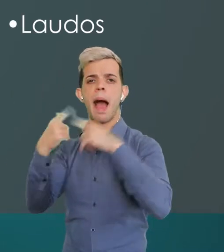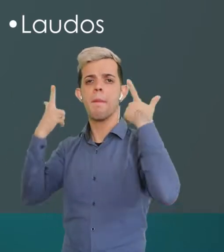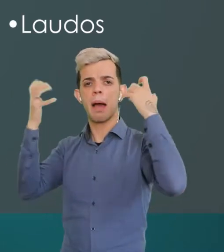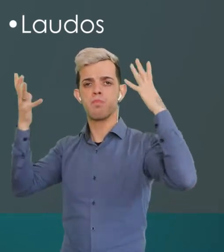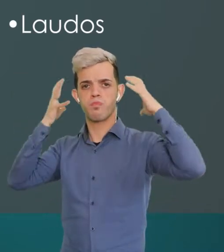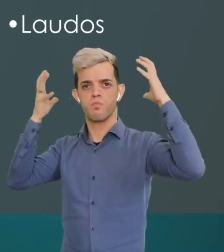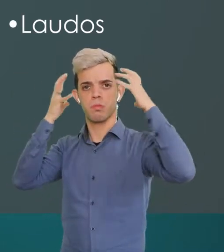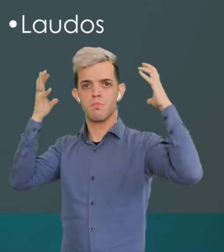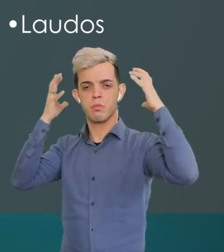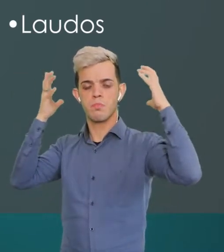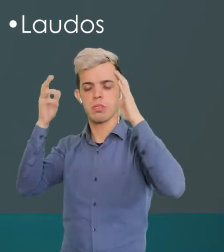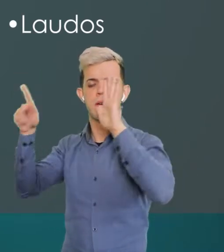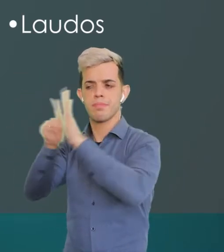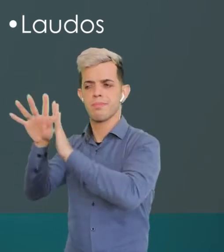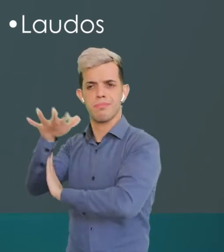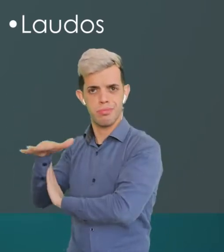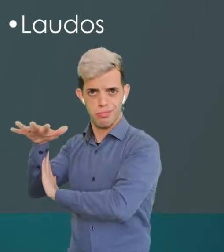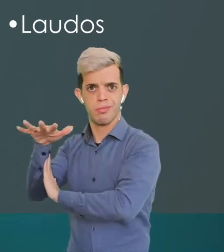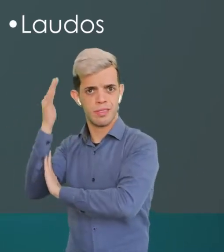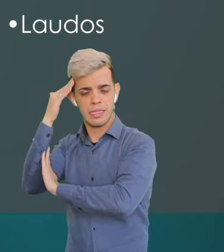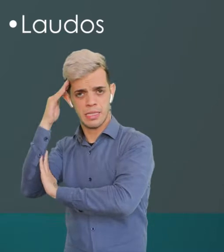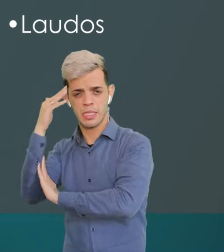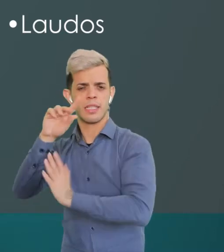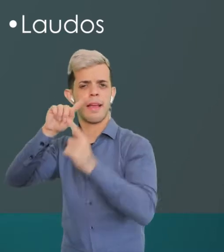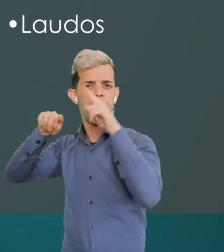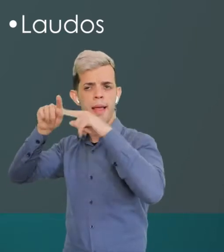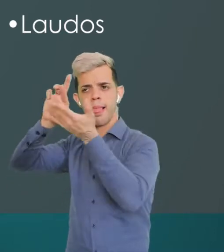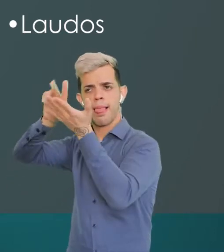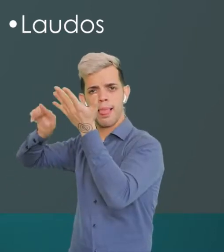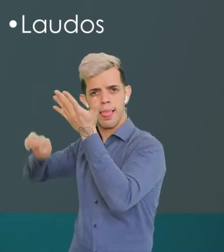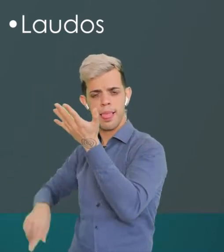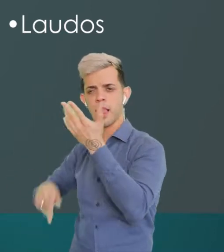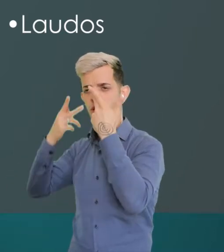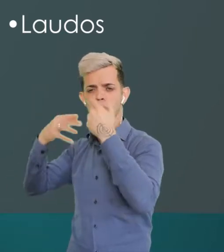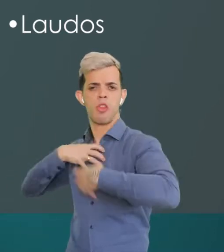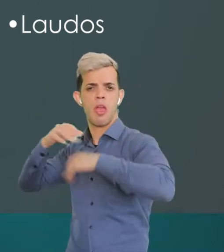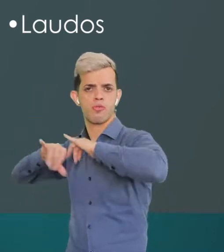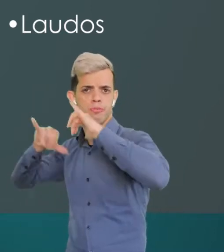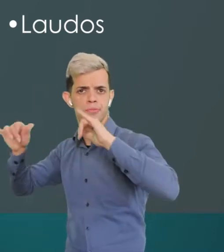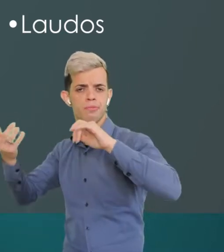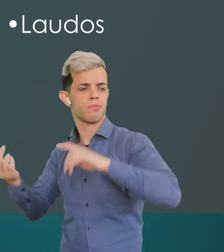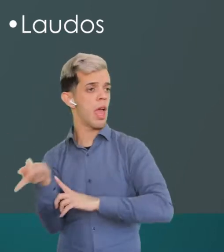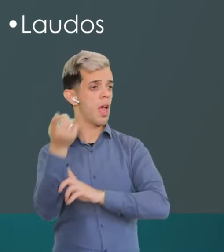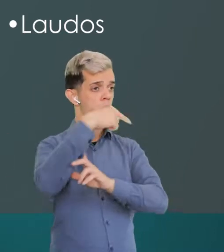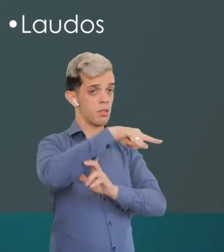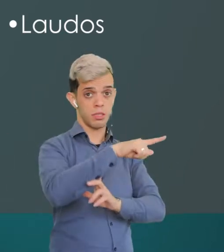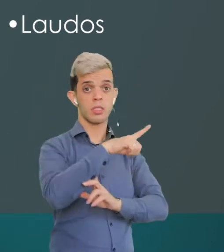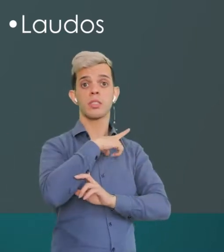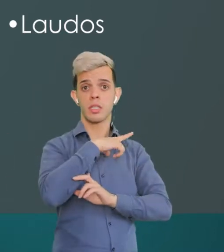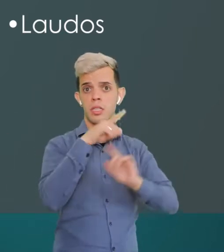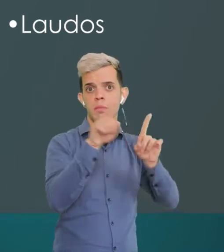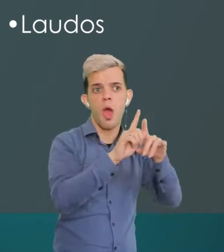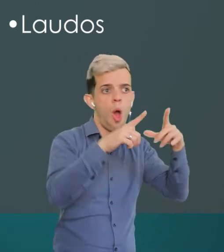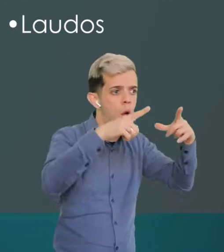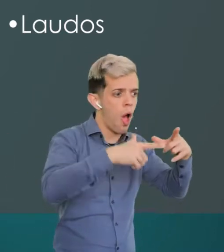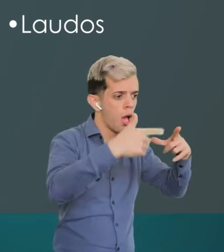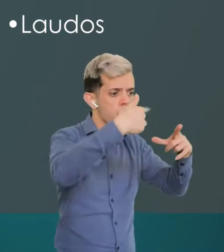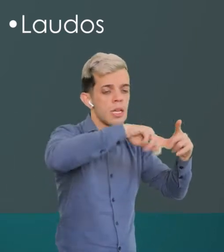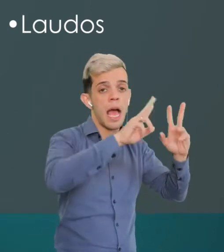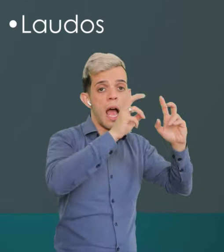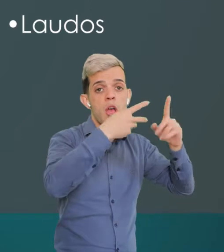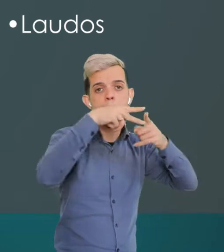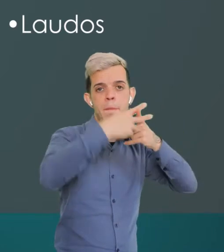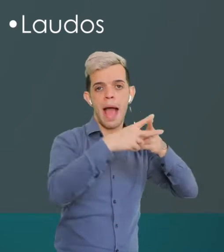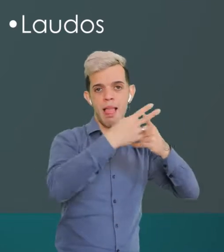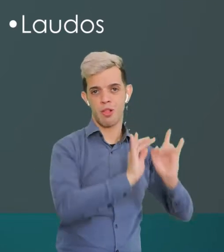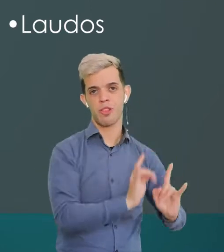com desmatamento, poluição visual, poluição sonora, entre outras. Temos também a